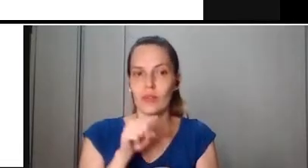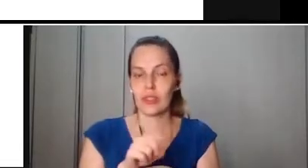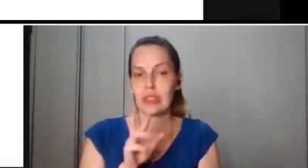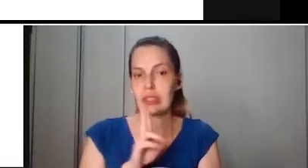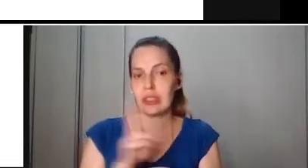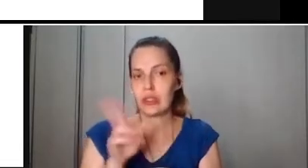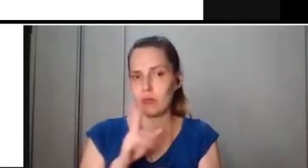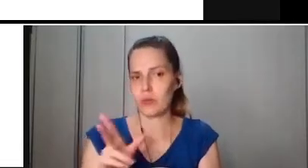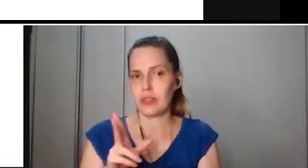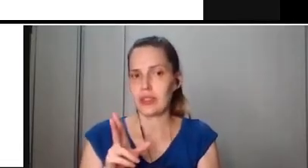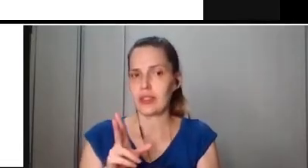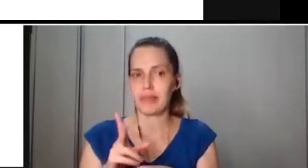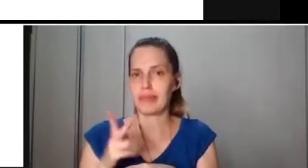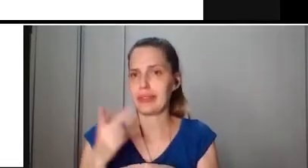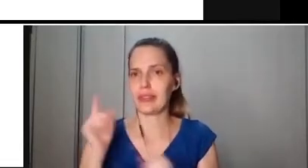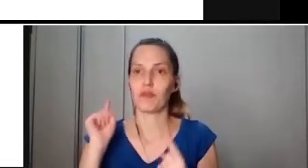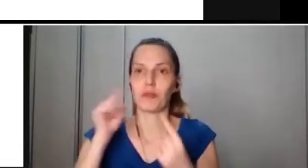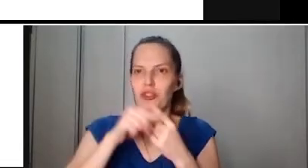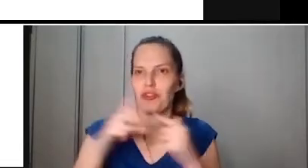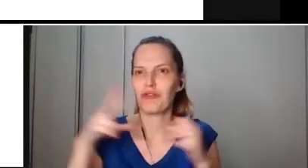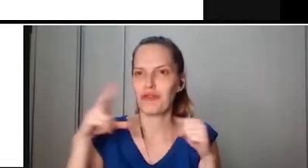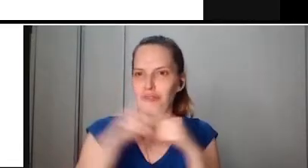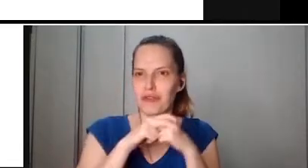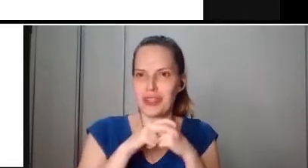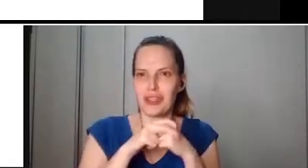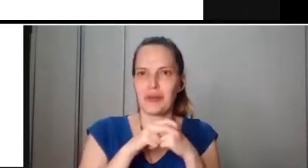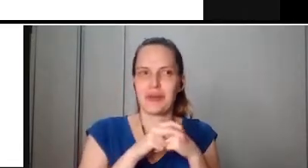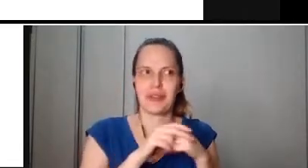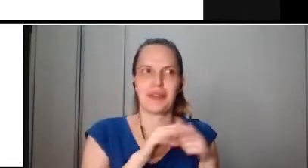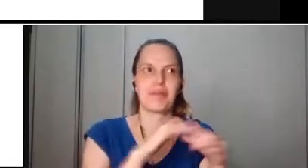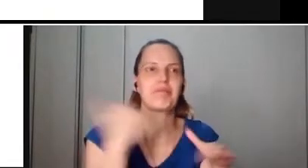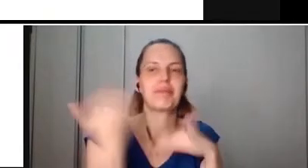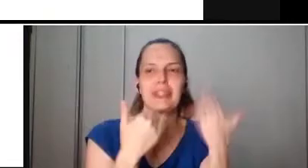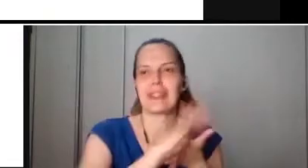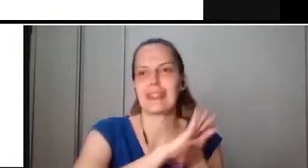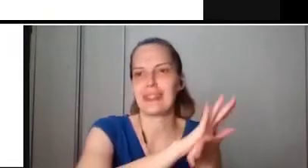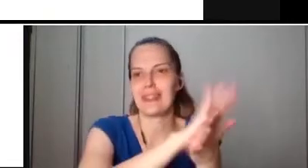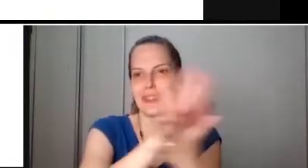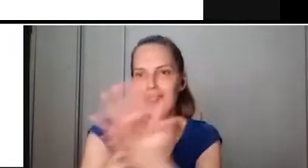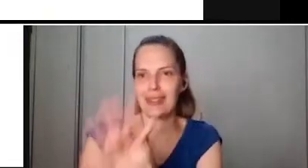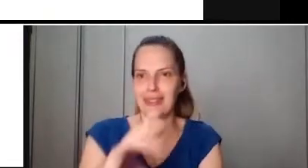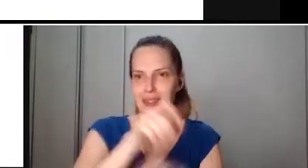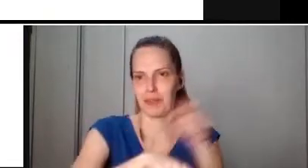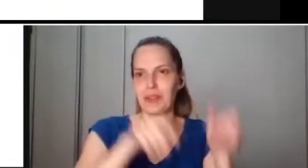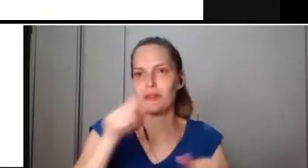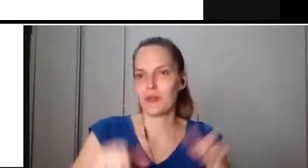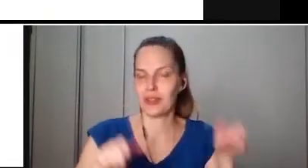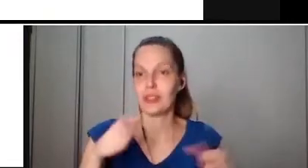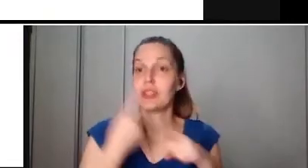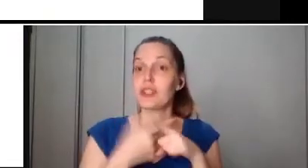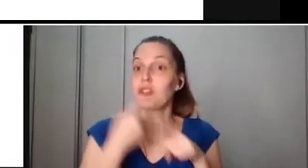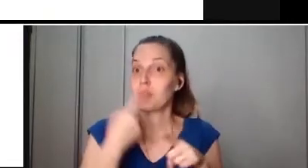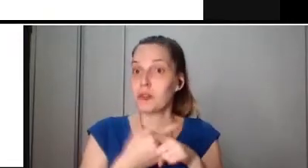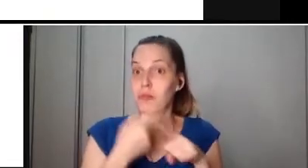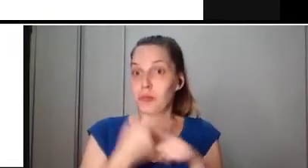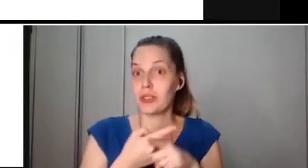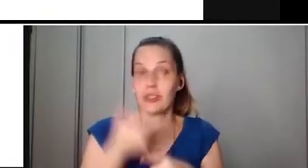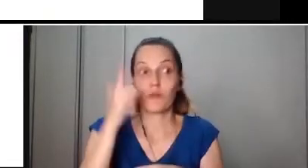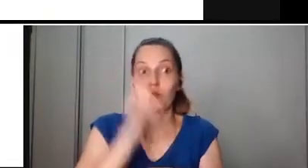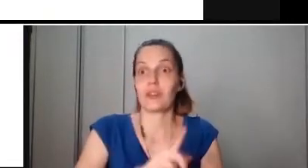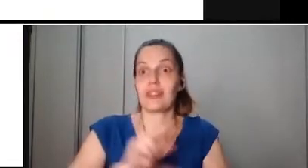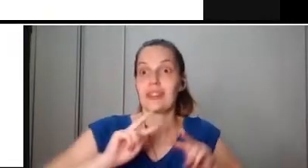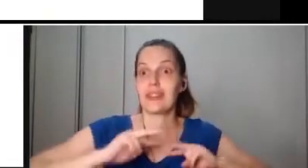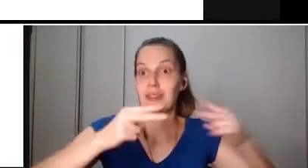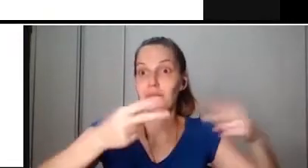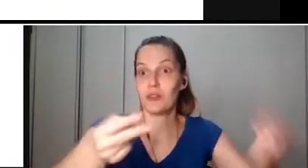acamar ou matar as pessoas, porque senão ele não consegue se transmitir. Né? No entanto, esse vírus já